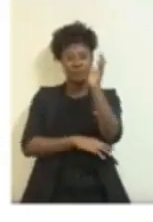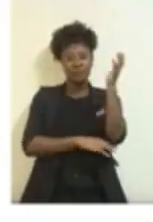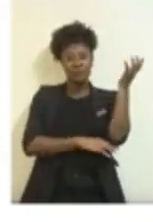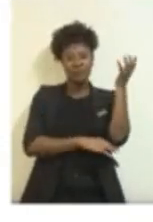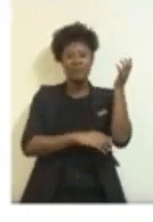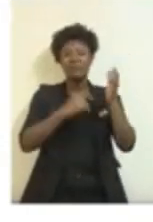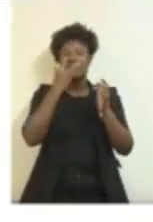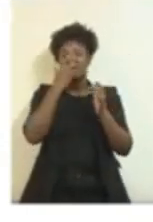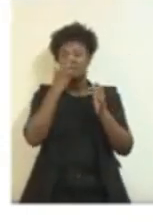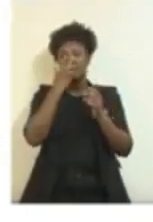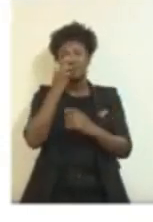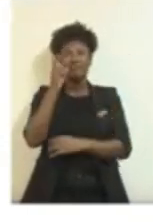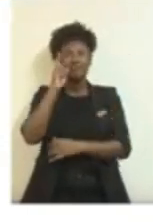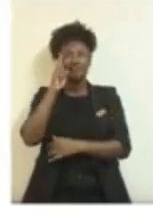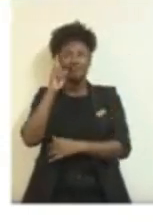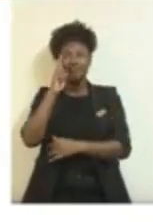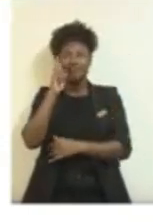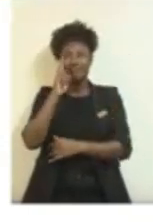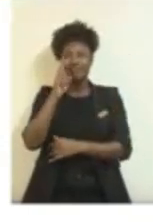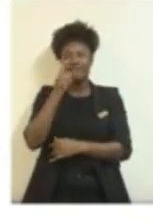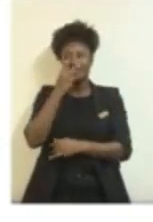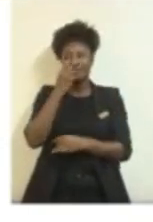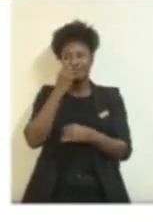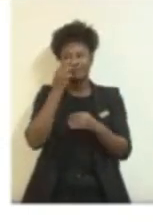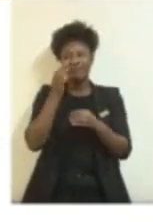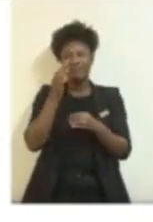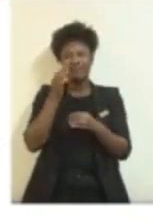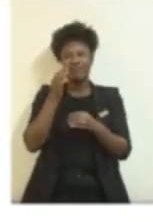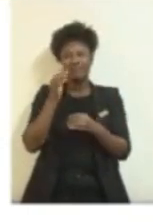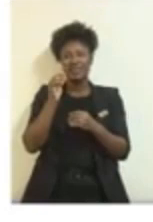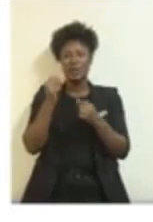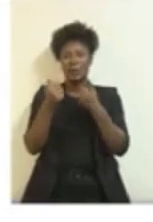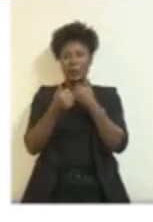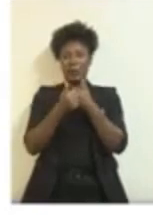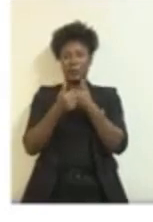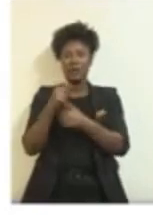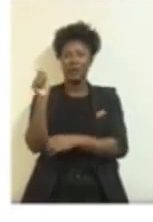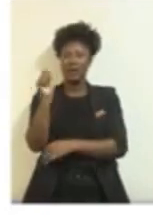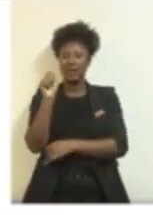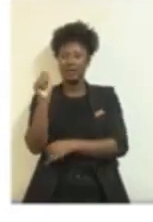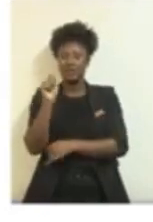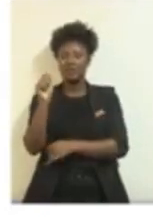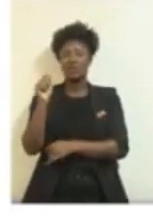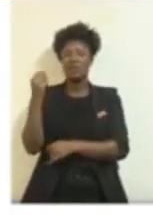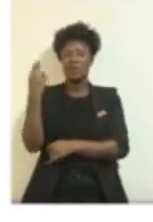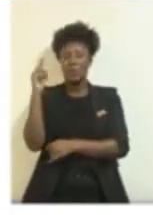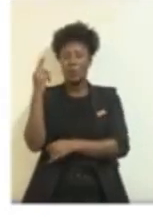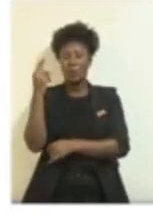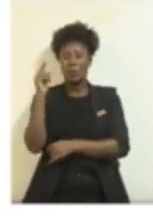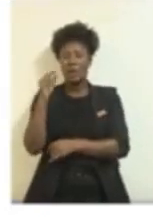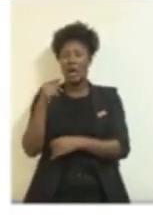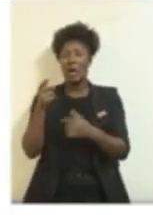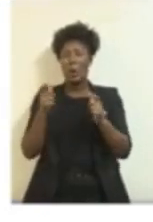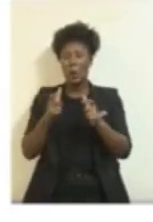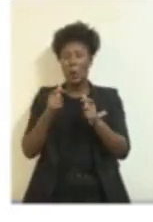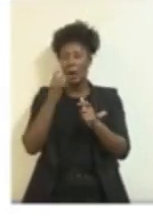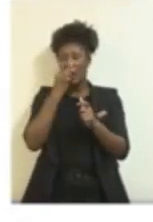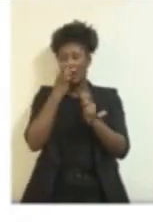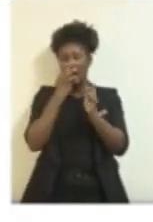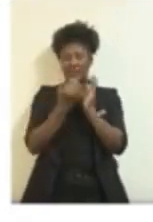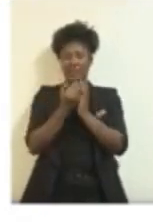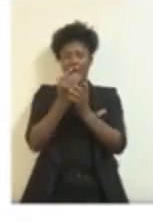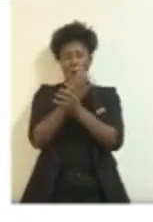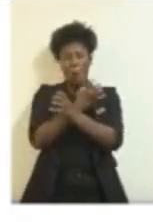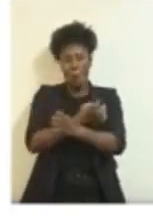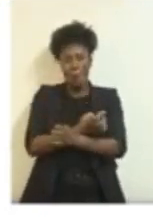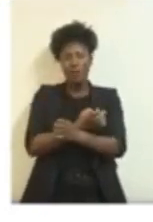verdade uma lembrança ao Chaco, que fica mais no Argentina, Paraguai depois, né, onde o clima já está um pouco mais seco. E, enfim, muitas vezes um